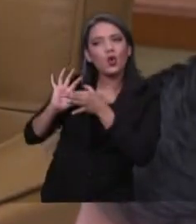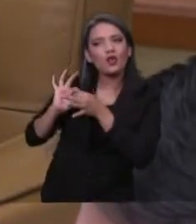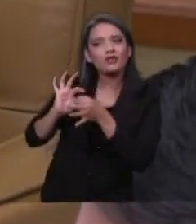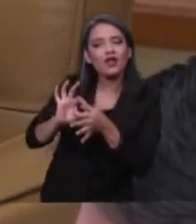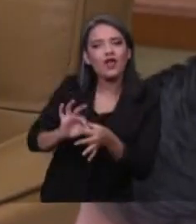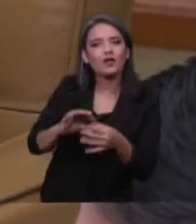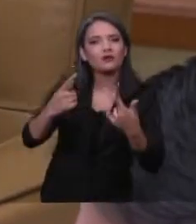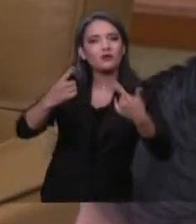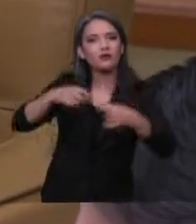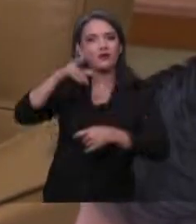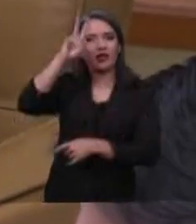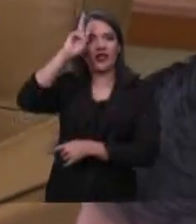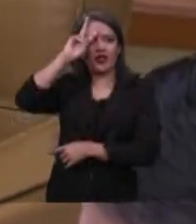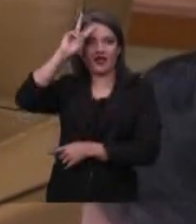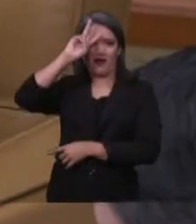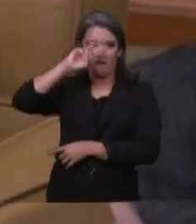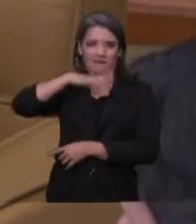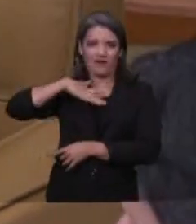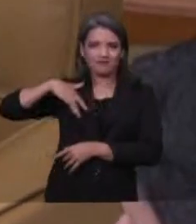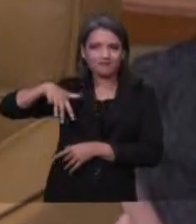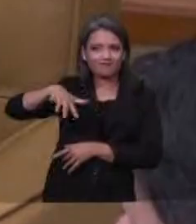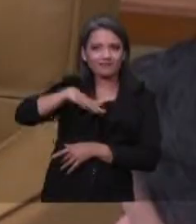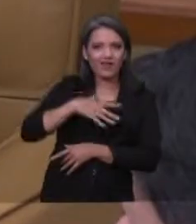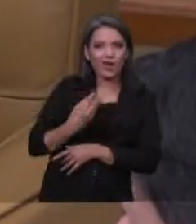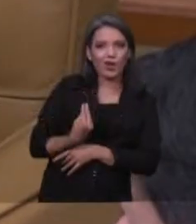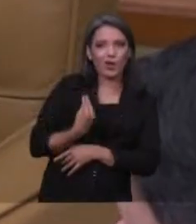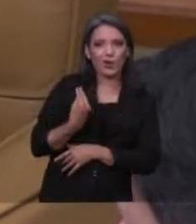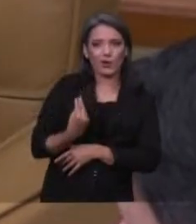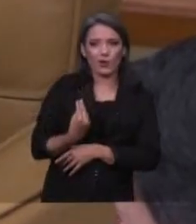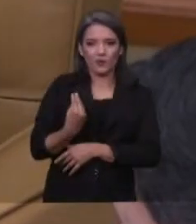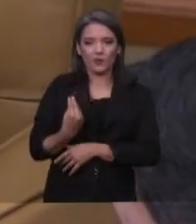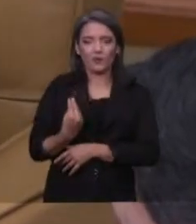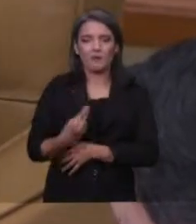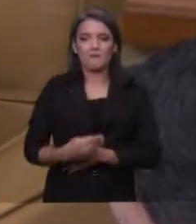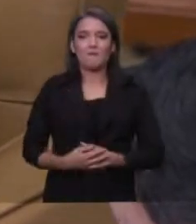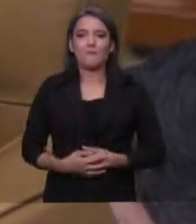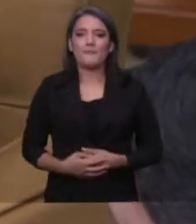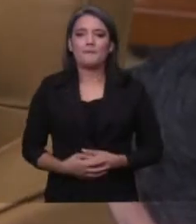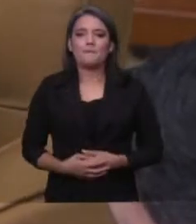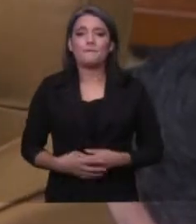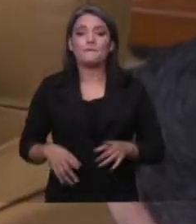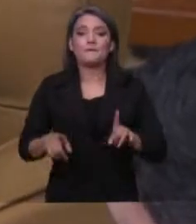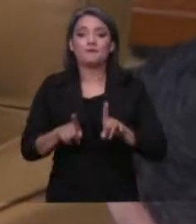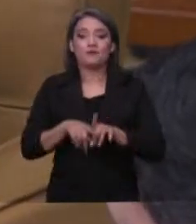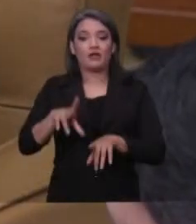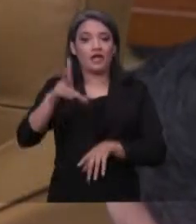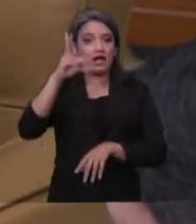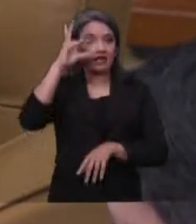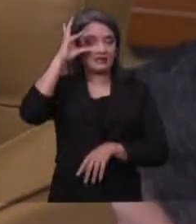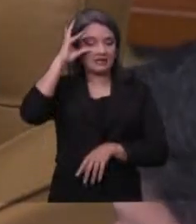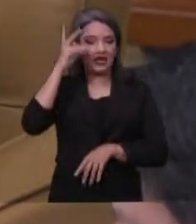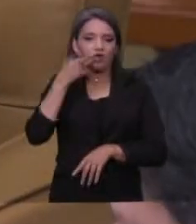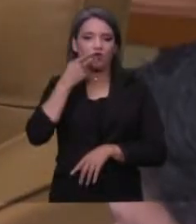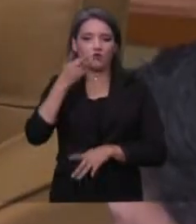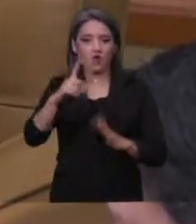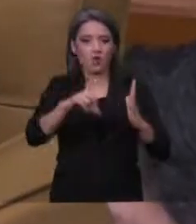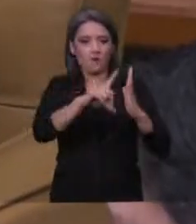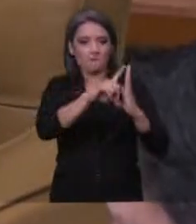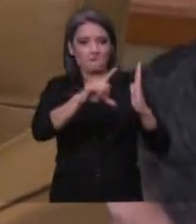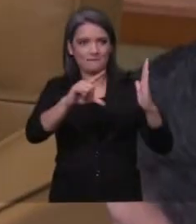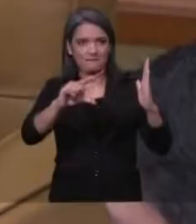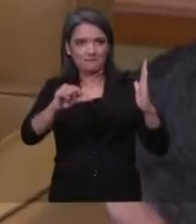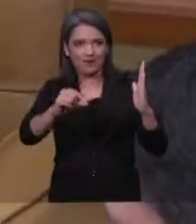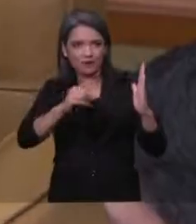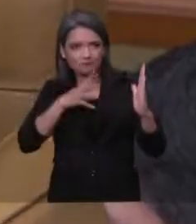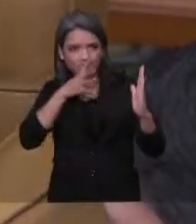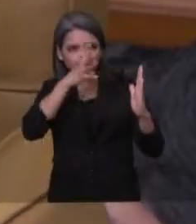relembrado. O ministro André ainda falou da invasão do Palácio do Planalto.